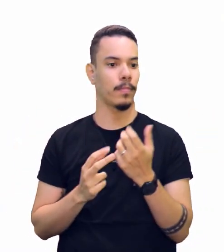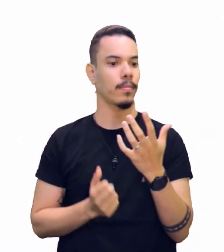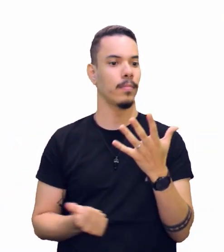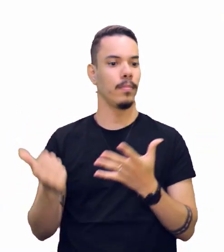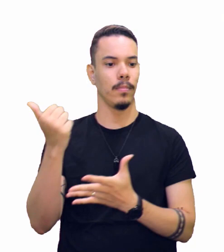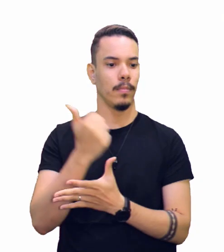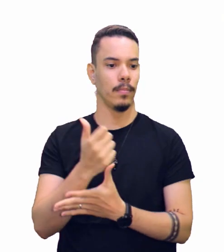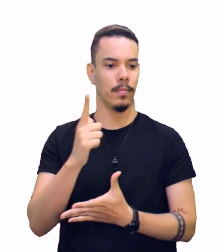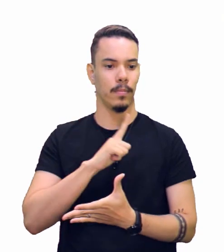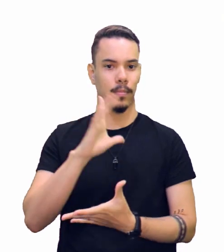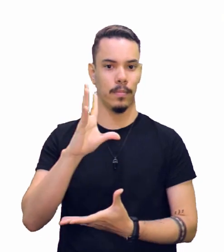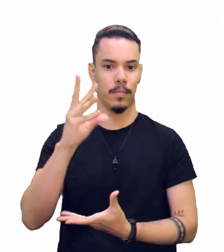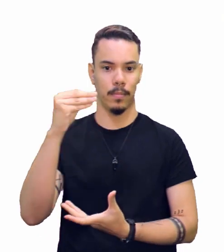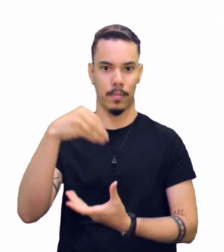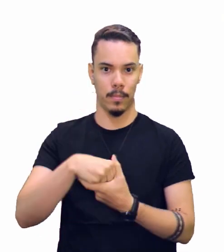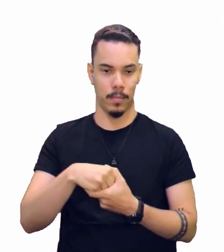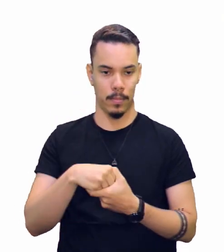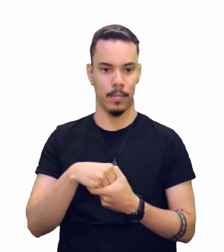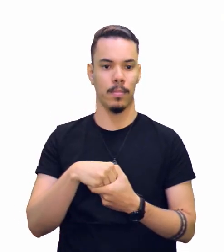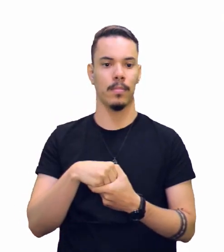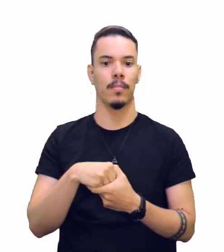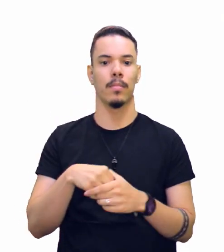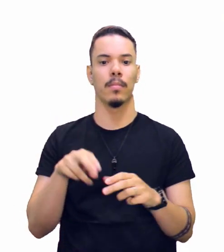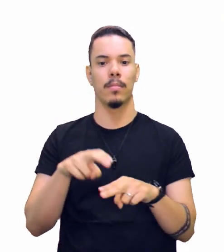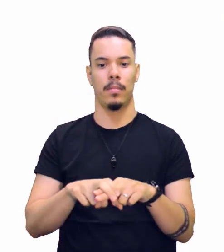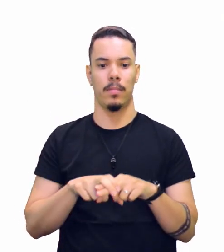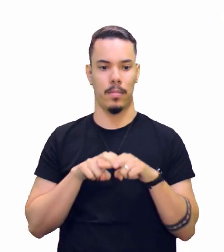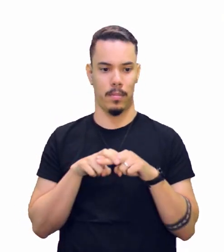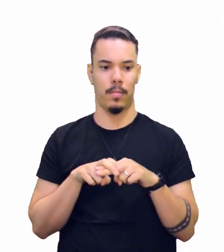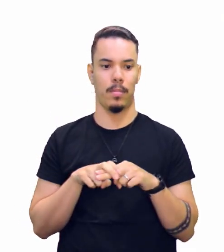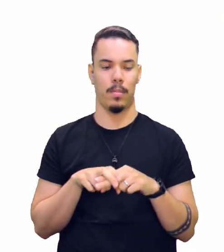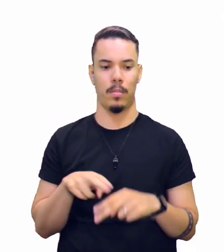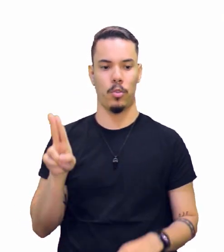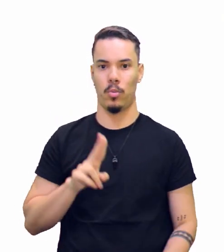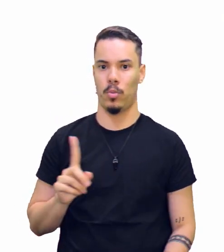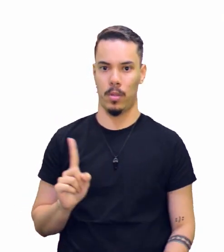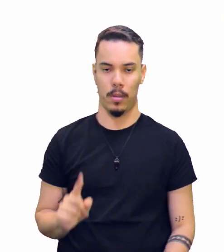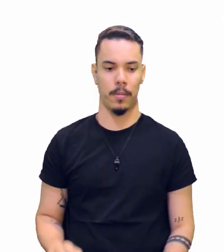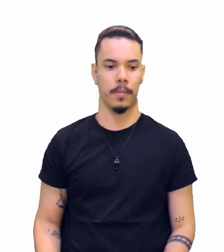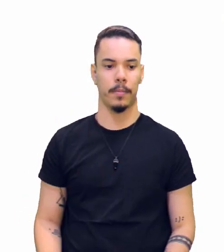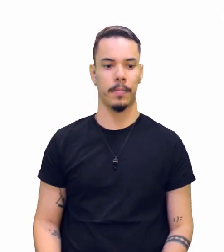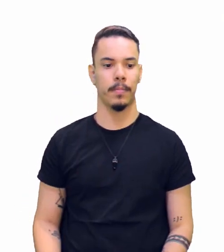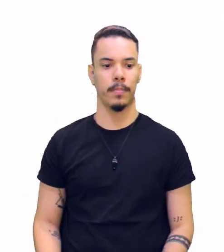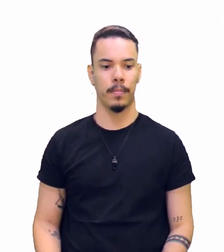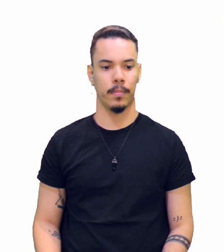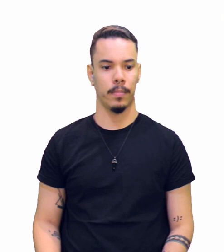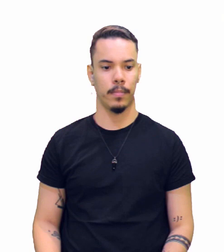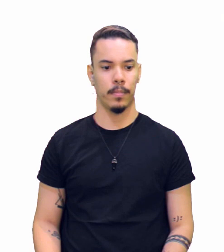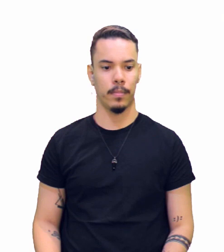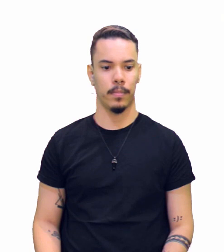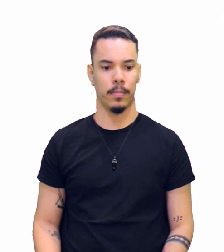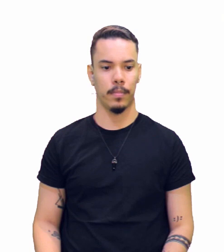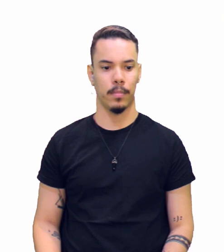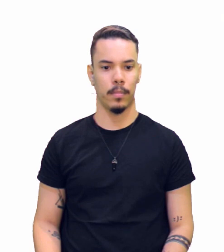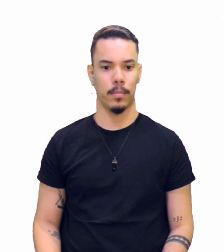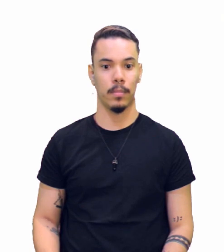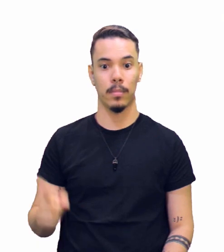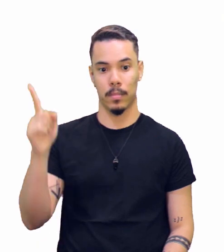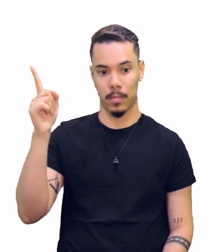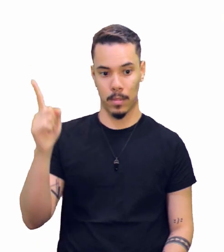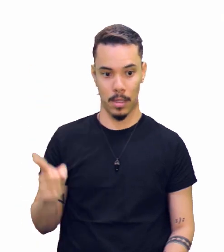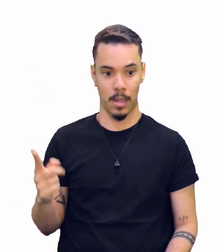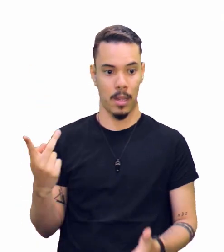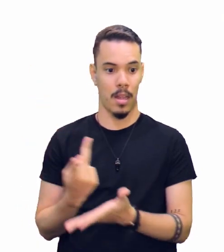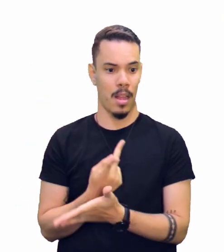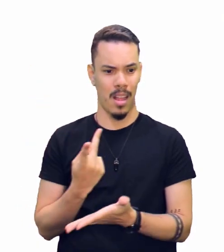aqui que é positivo Então você não vai usar o don't like você não vai usar o doesn't Minds inclusive isso aqui tá bem